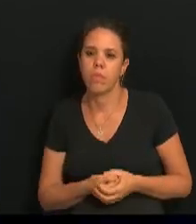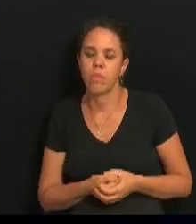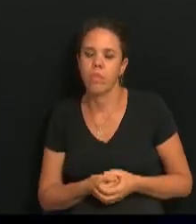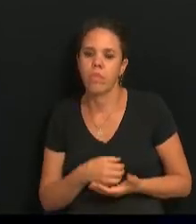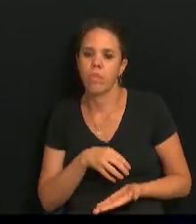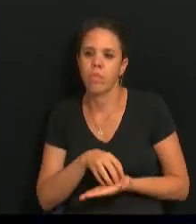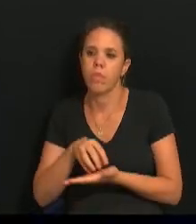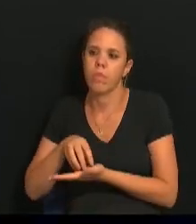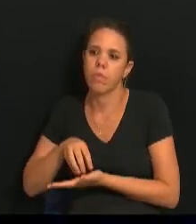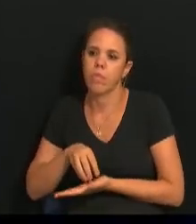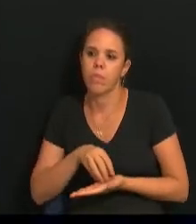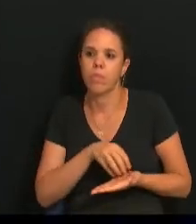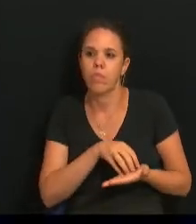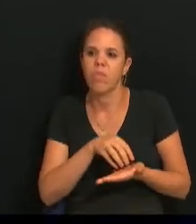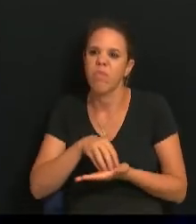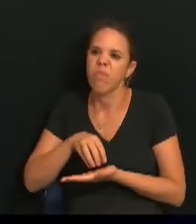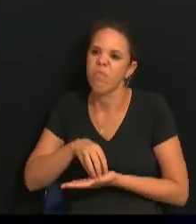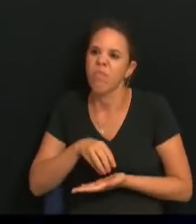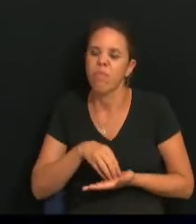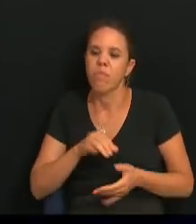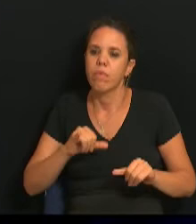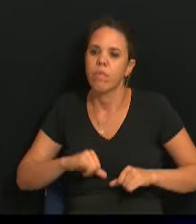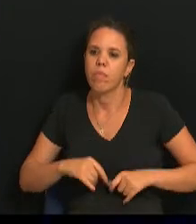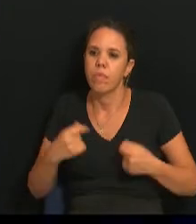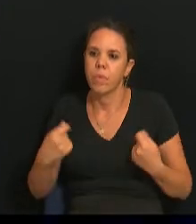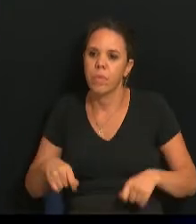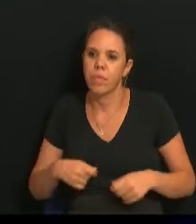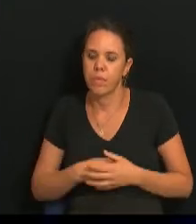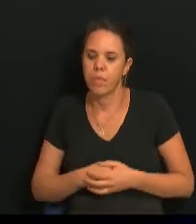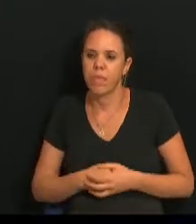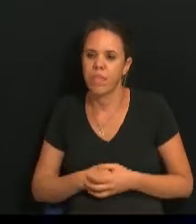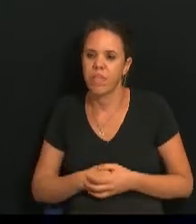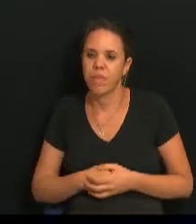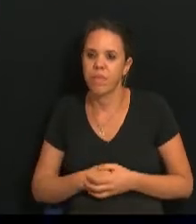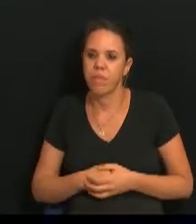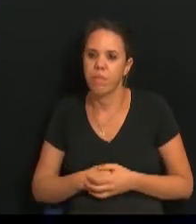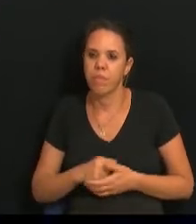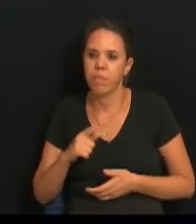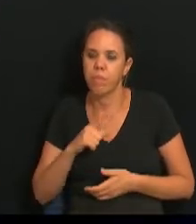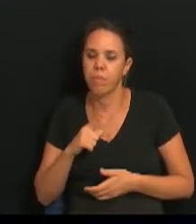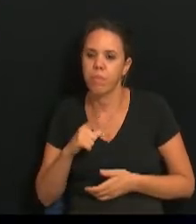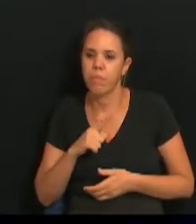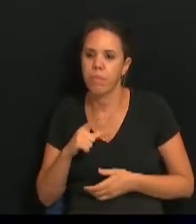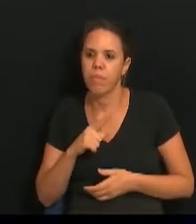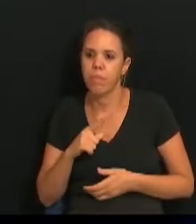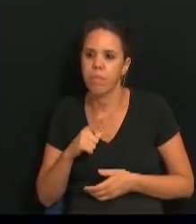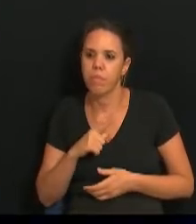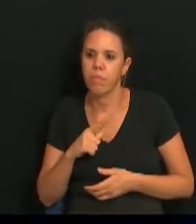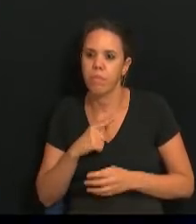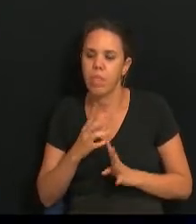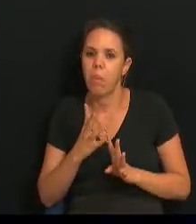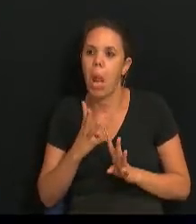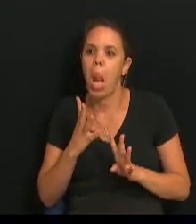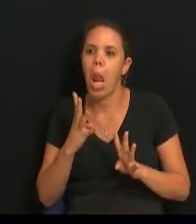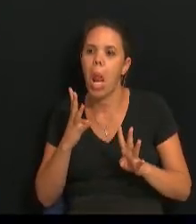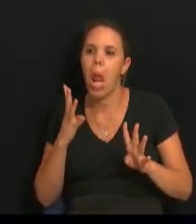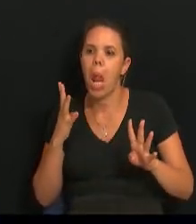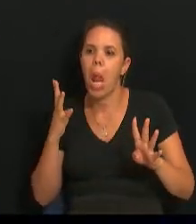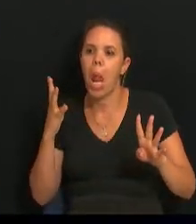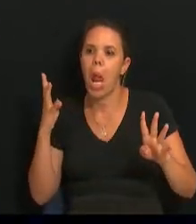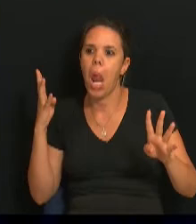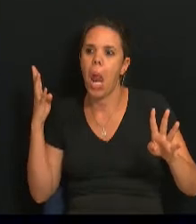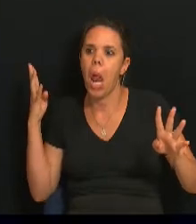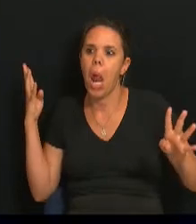unidades que mais necessitam, as unidades que têm uma lista de espera